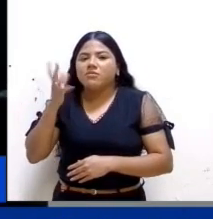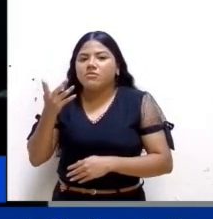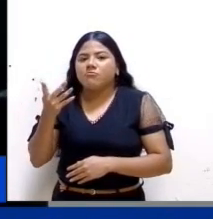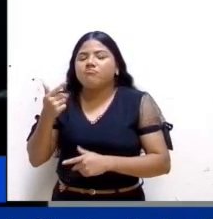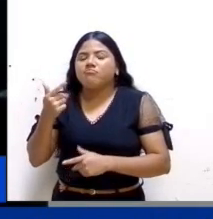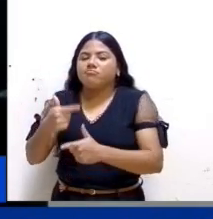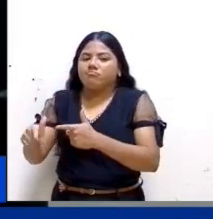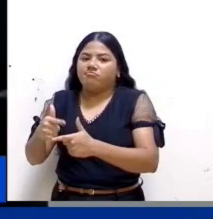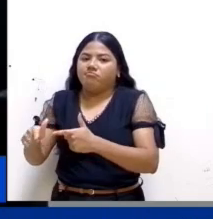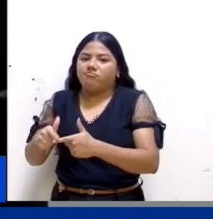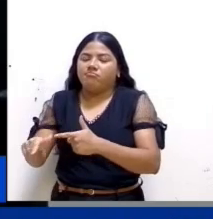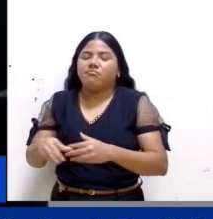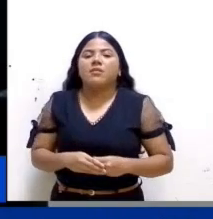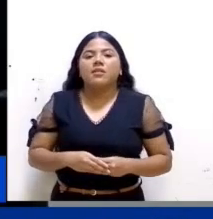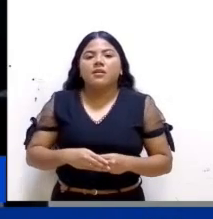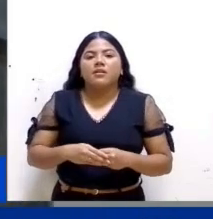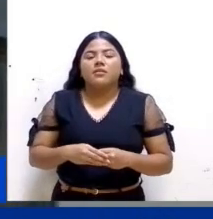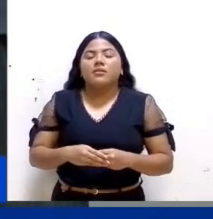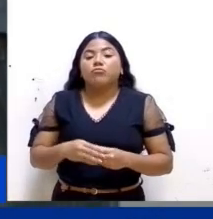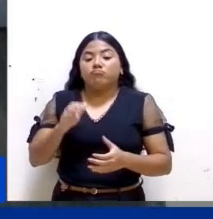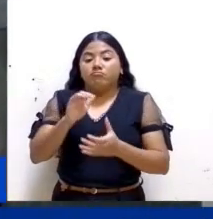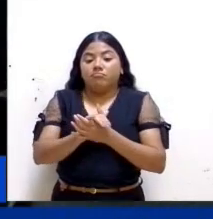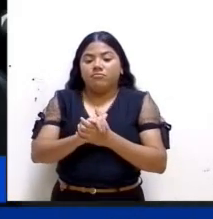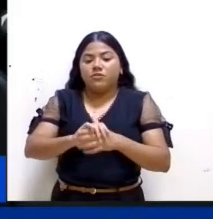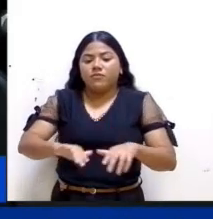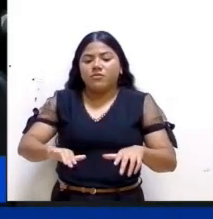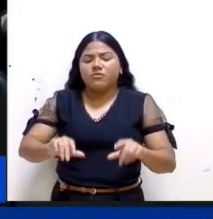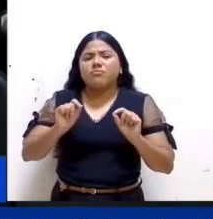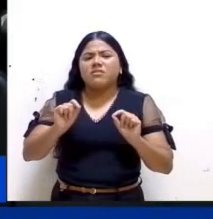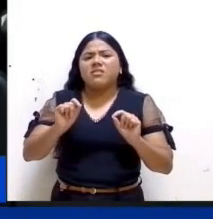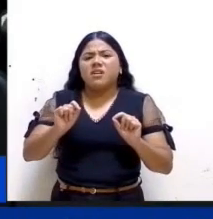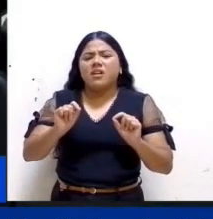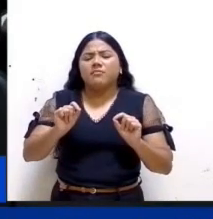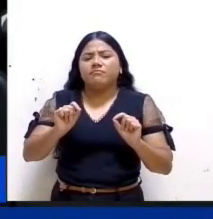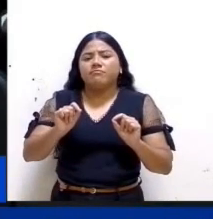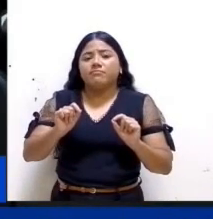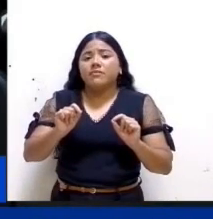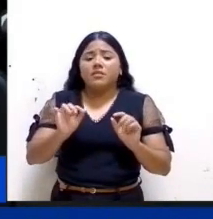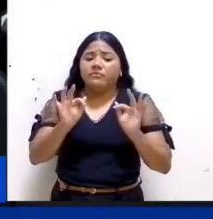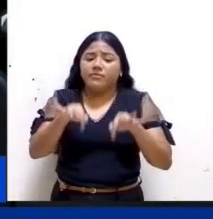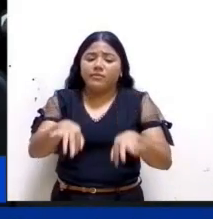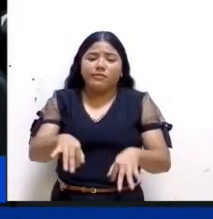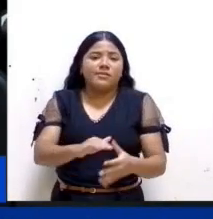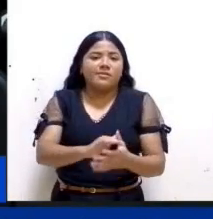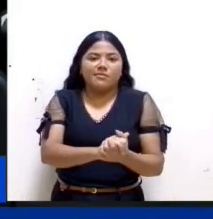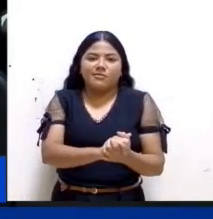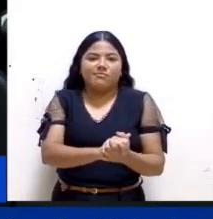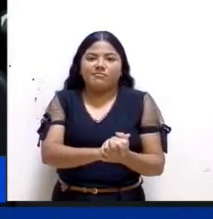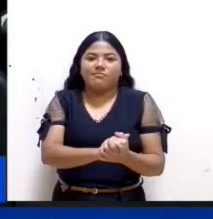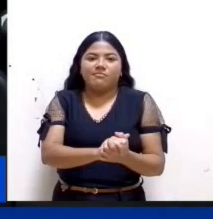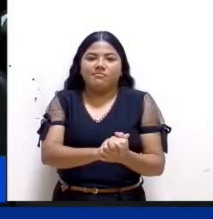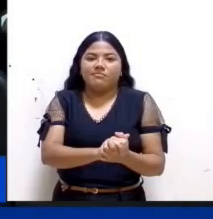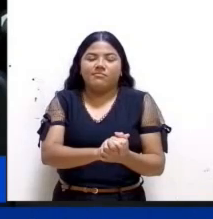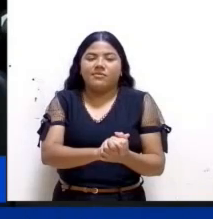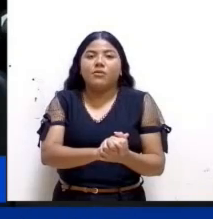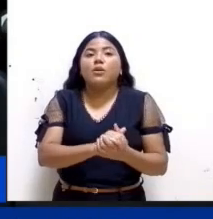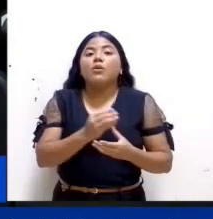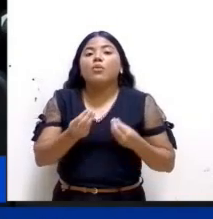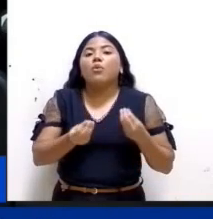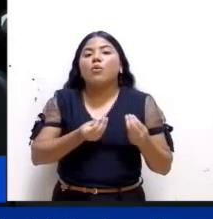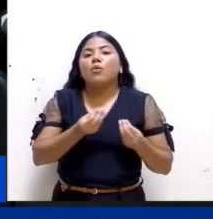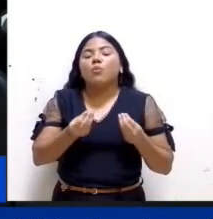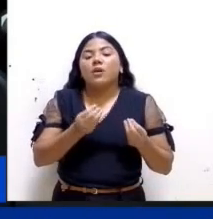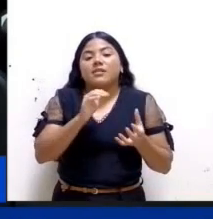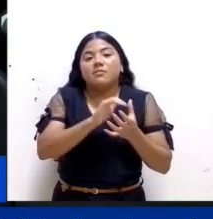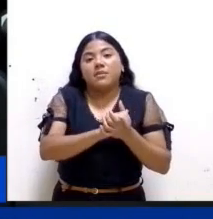na palestrante Gabriela Valente. É a extinção do casamento. Porque o casamento, ele só vai ser extinto através do divórcio